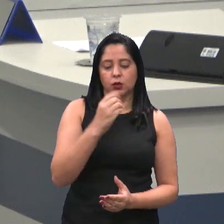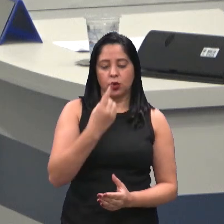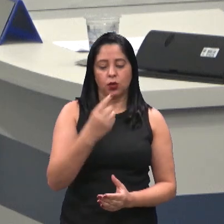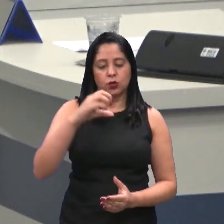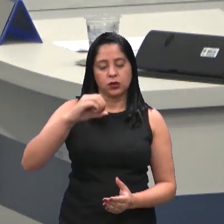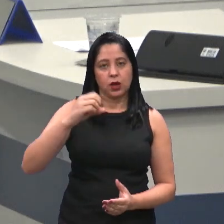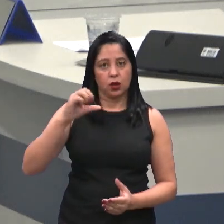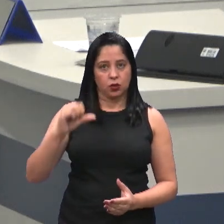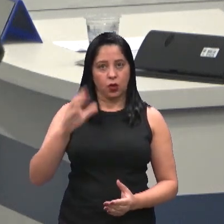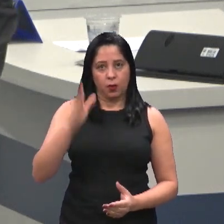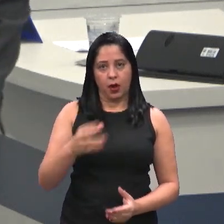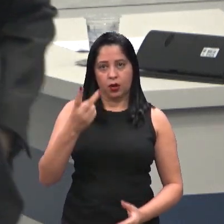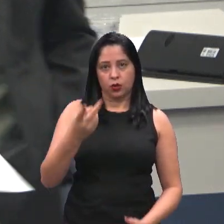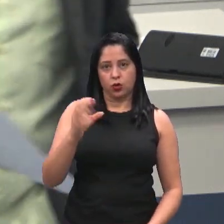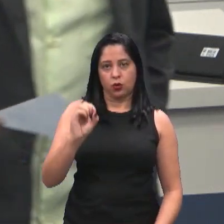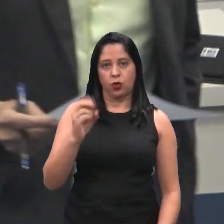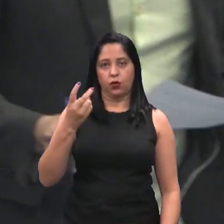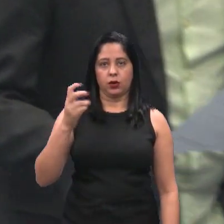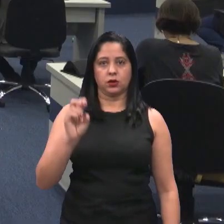10109/2025.